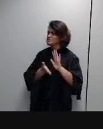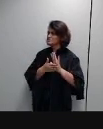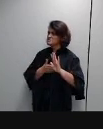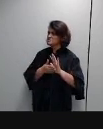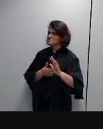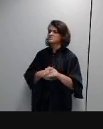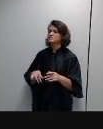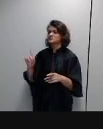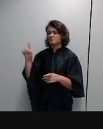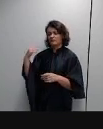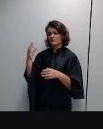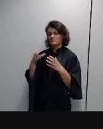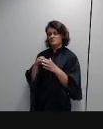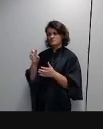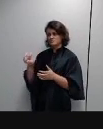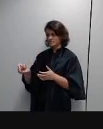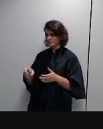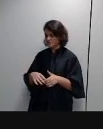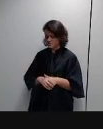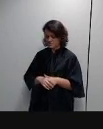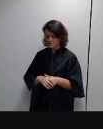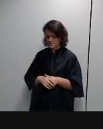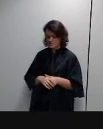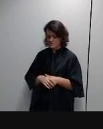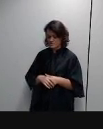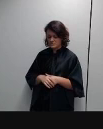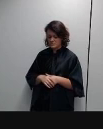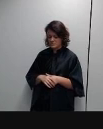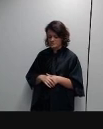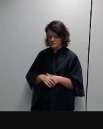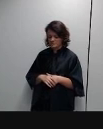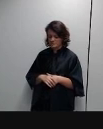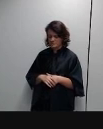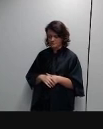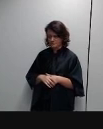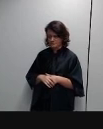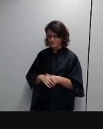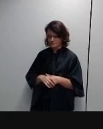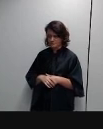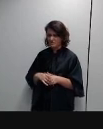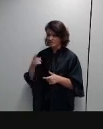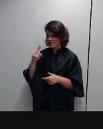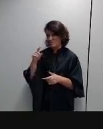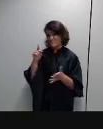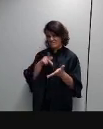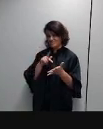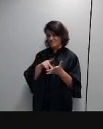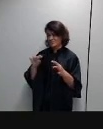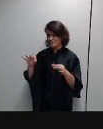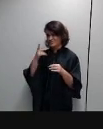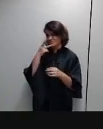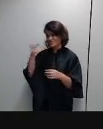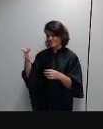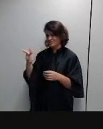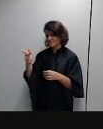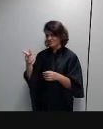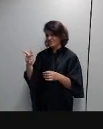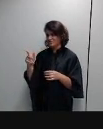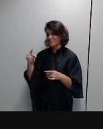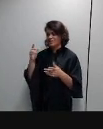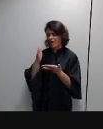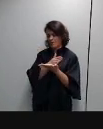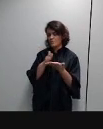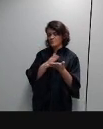da 5ª Região então assim é é verdade e você acha diz que o tribunal da 5ª Região olha vender Já colheu